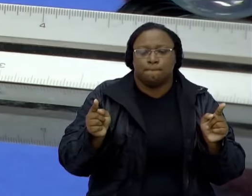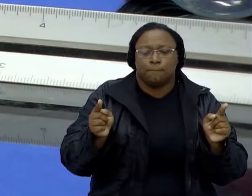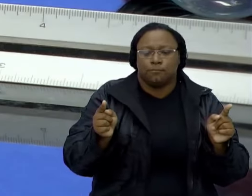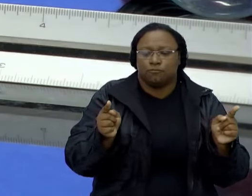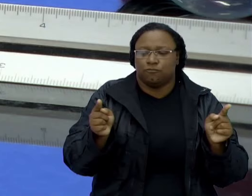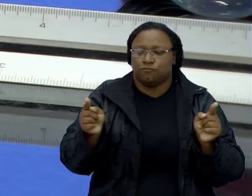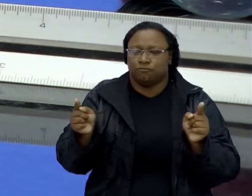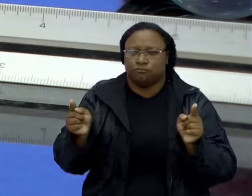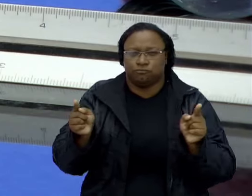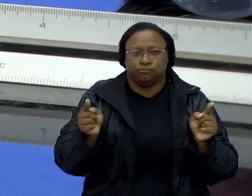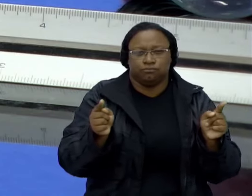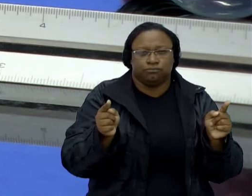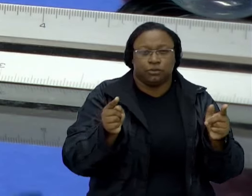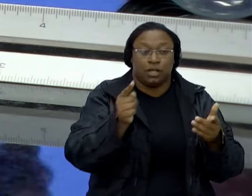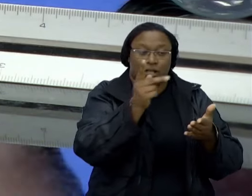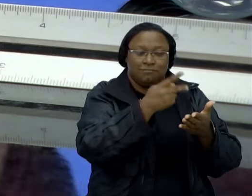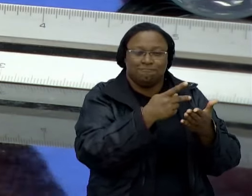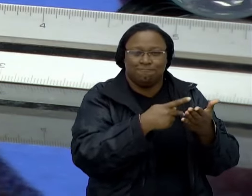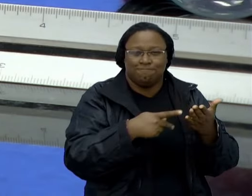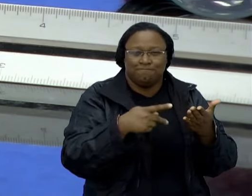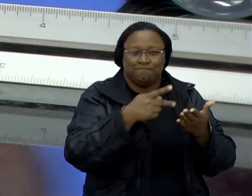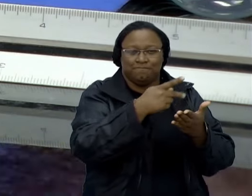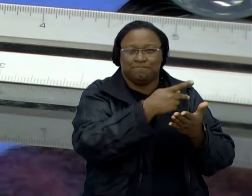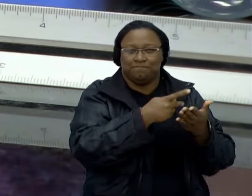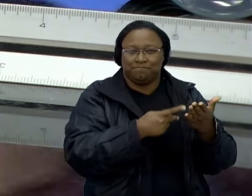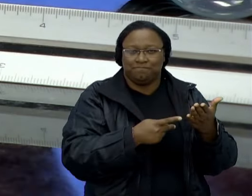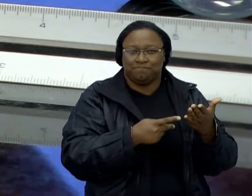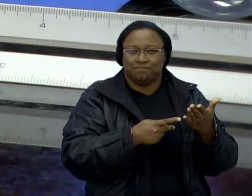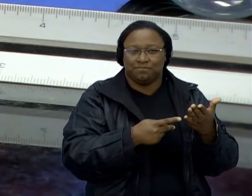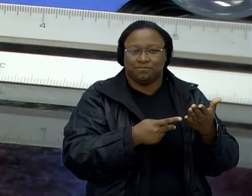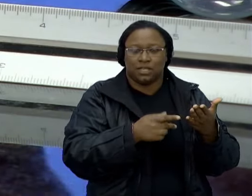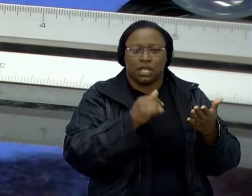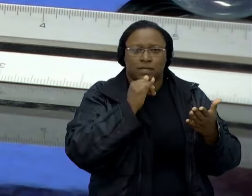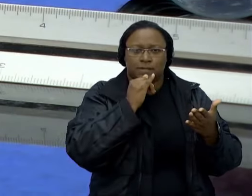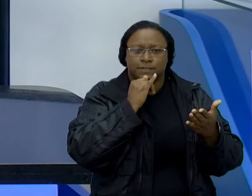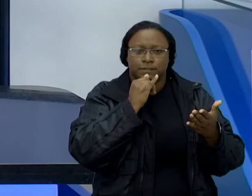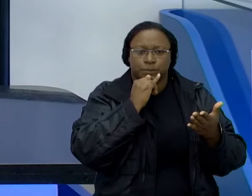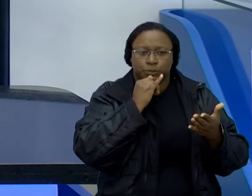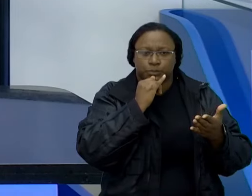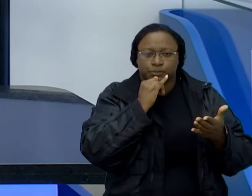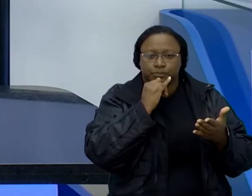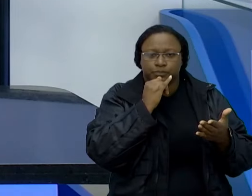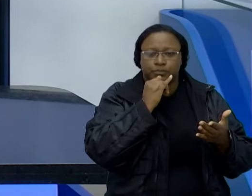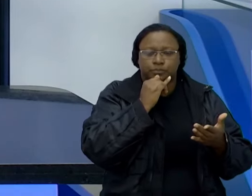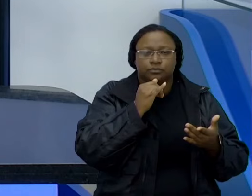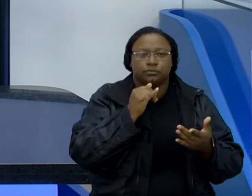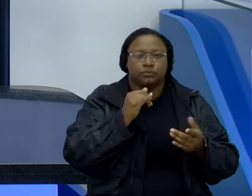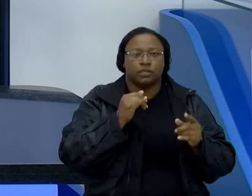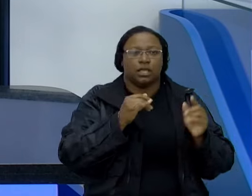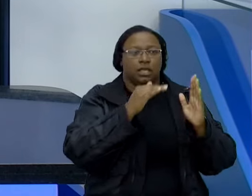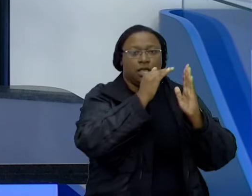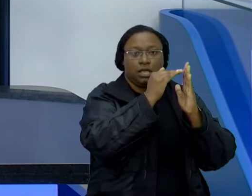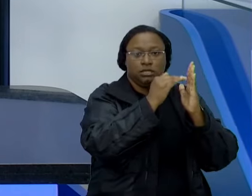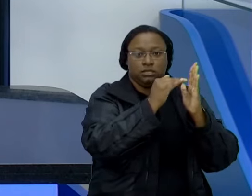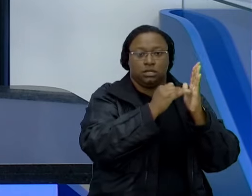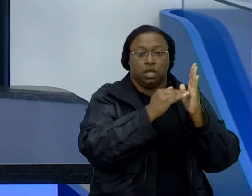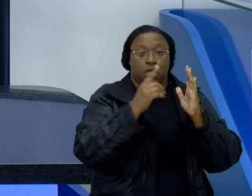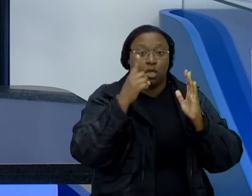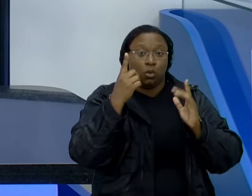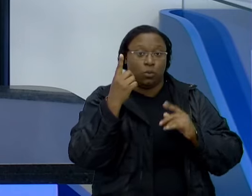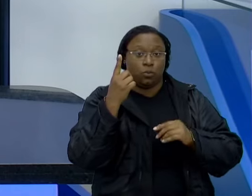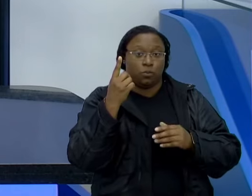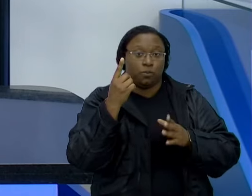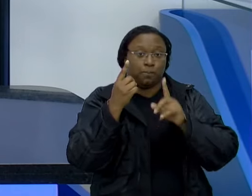desenho. Por exemplo, se você pegar uma escala que está, por exemplo, 1:25, ó, dá uma olhadinha aqui,